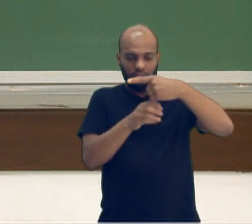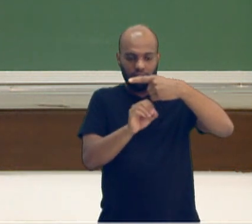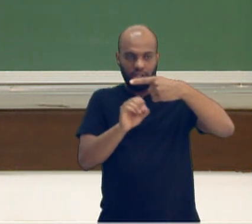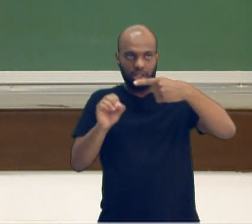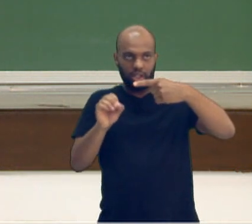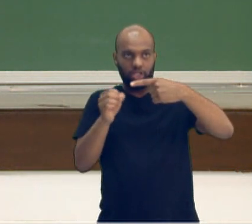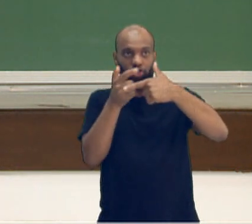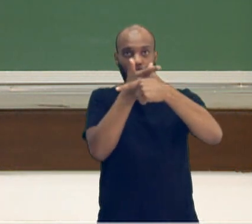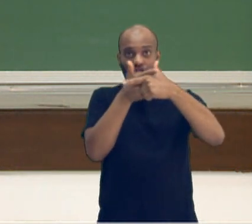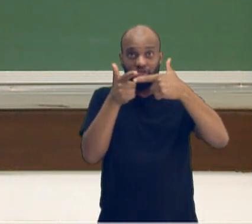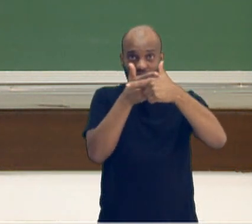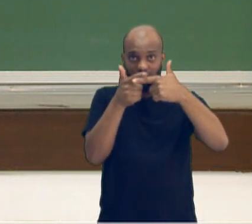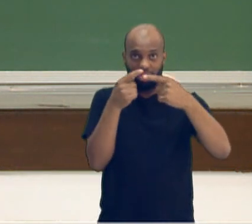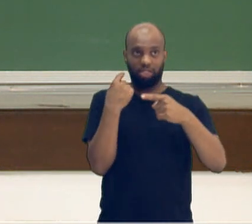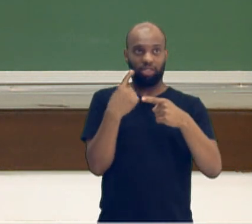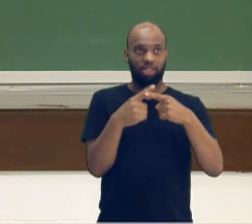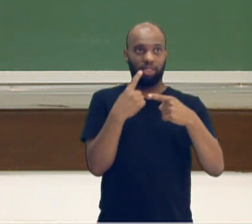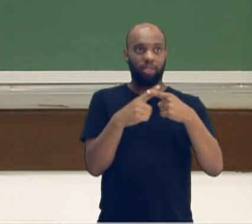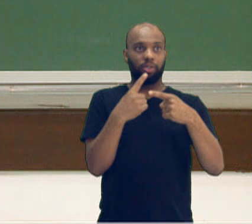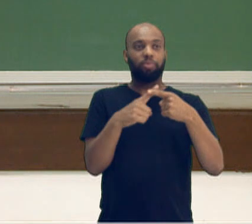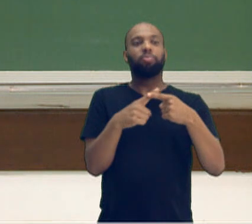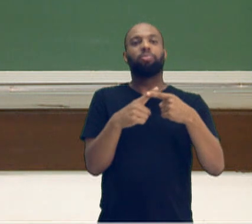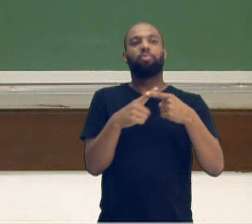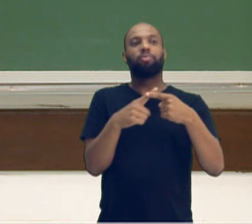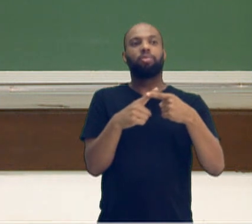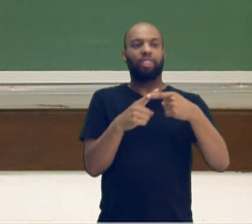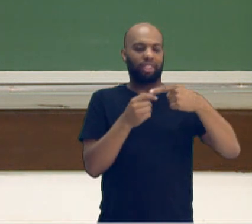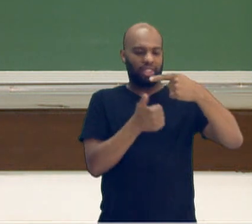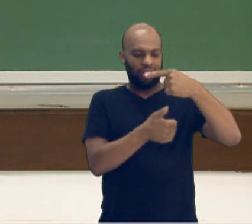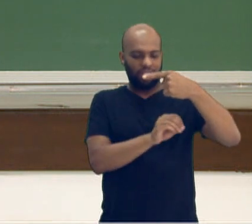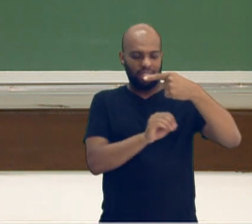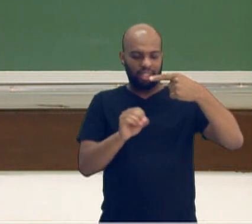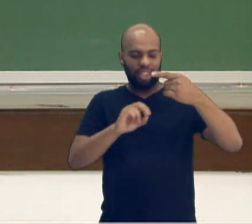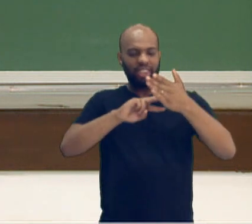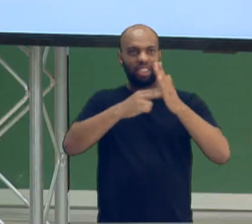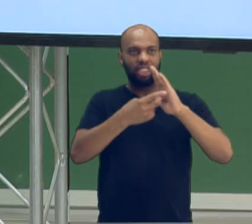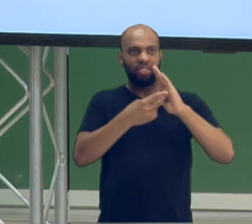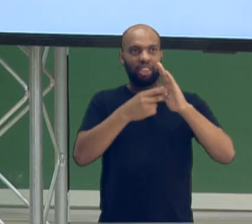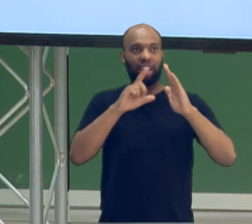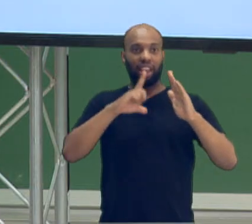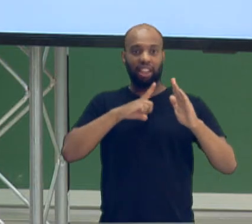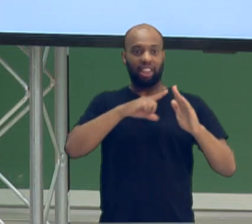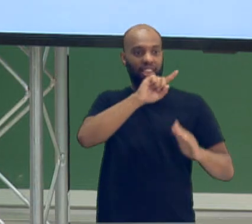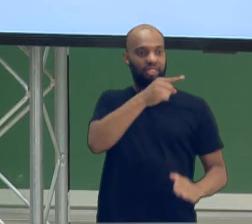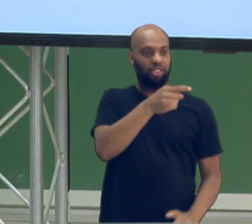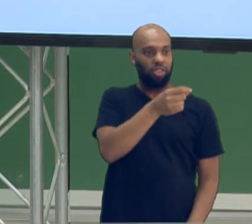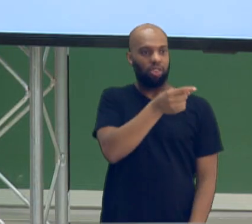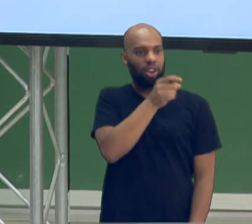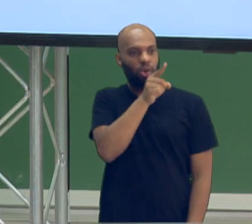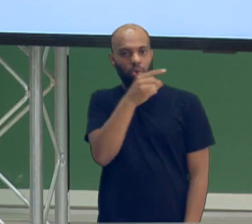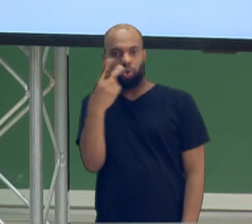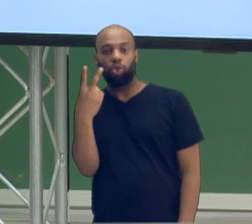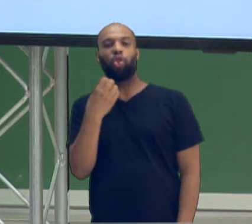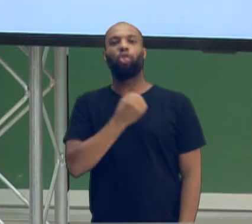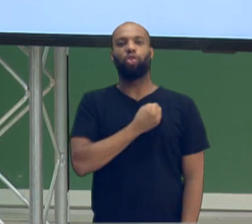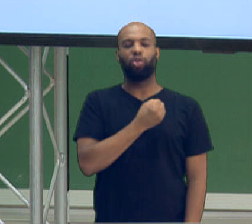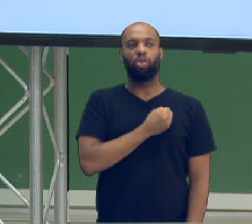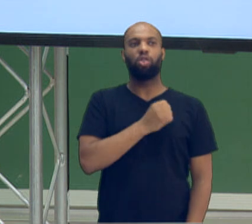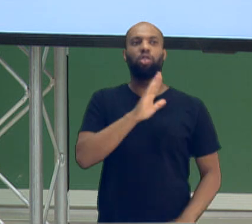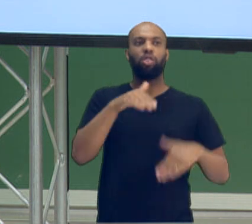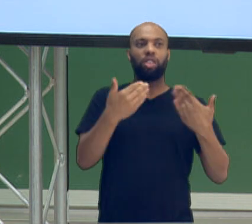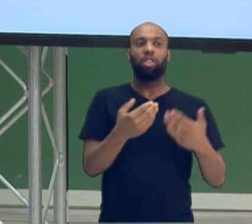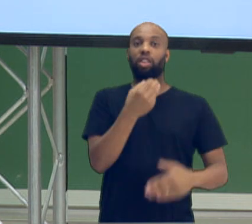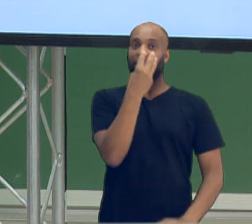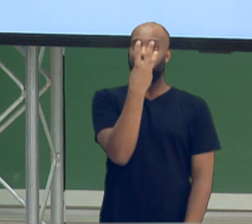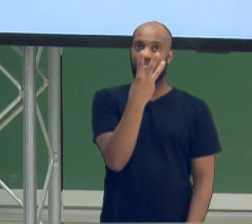Décimo, centésimo, vão ser 2 casas decimais. Então, vai ficar décimo e centésimo. Então, representa 3 inteiros e